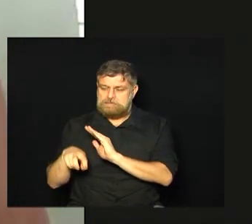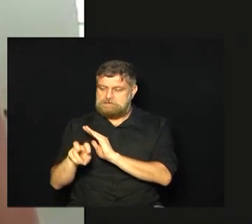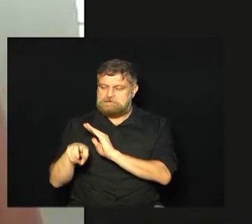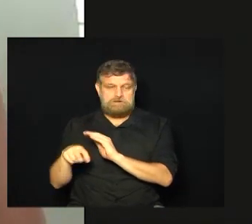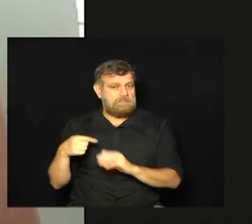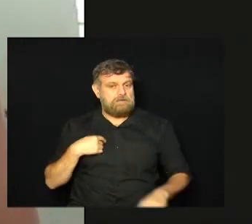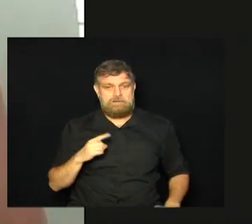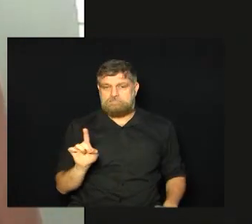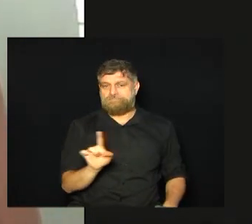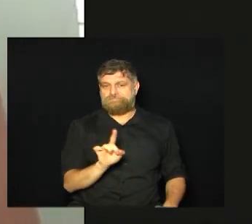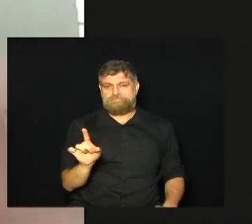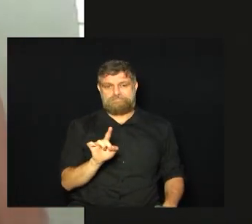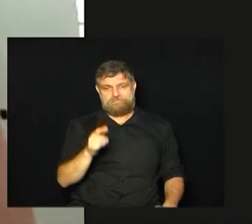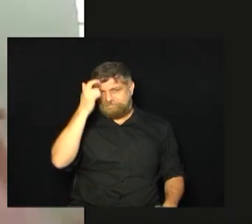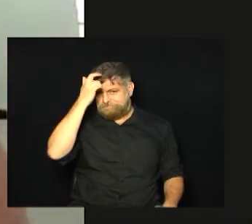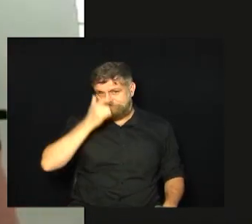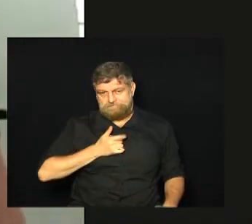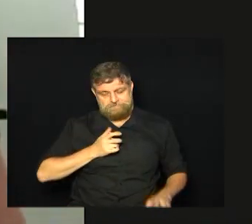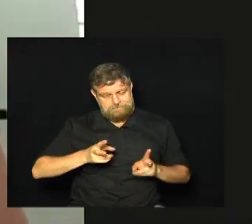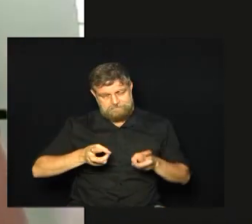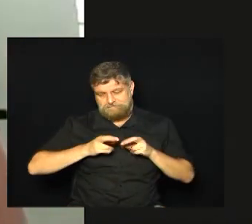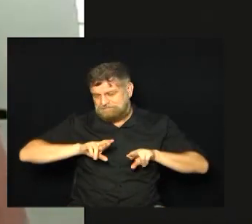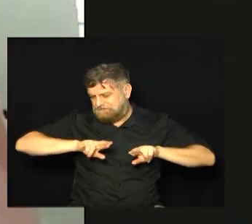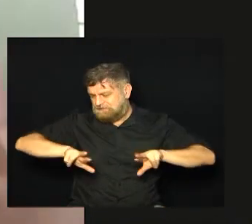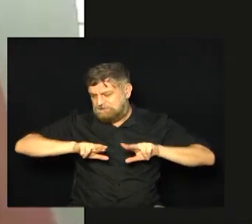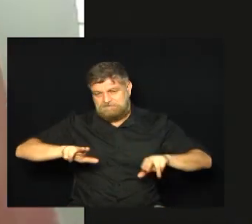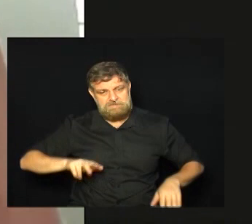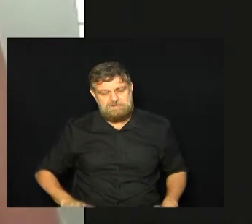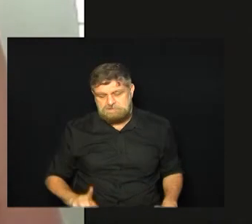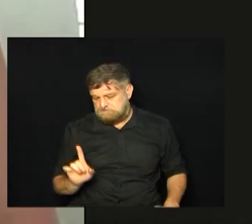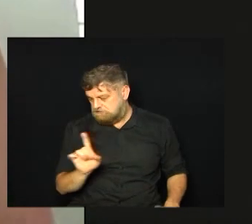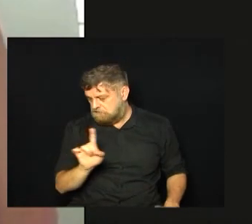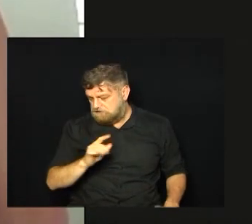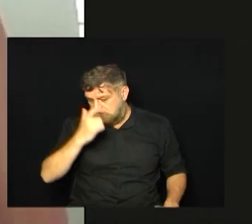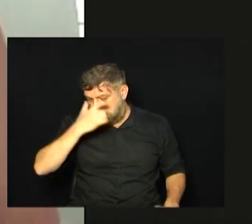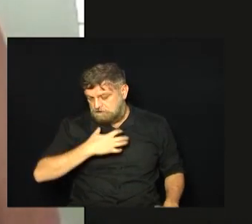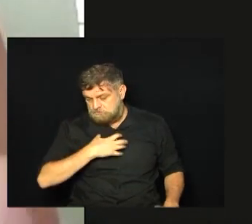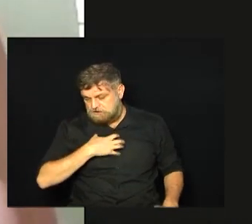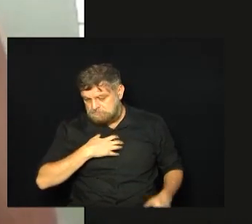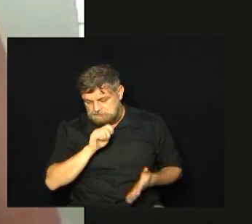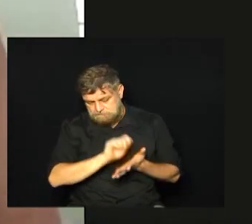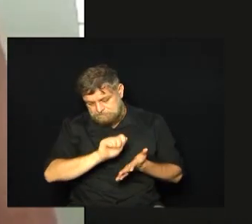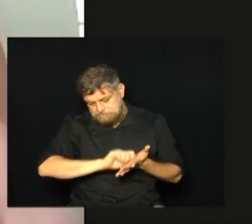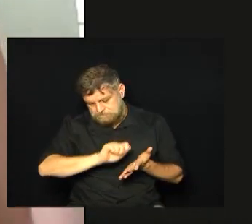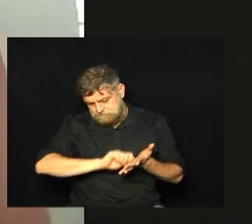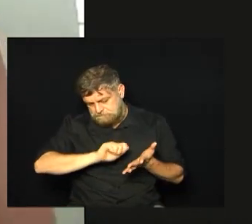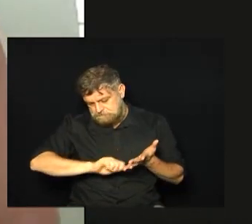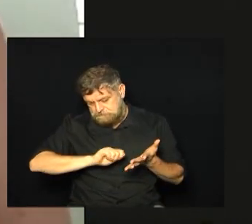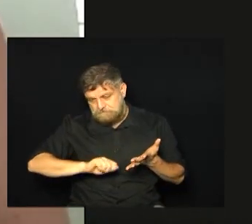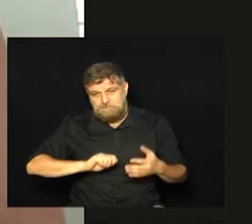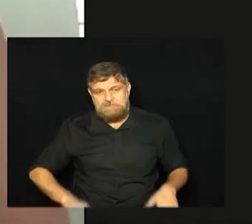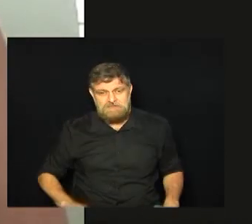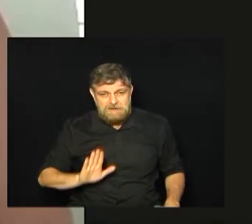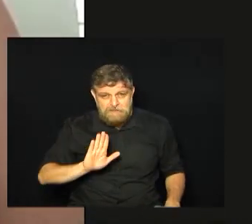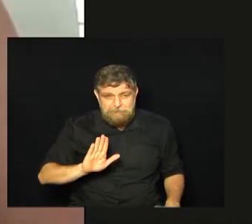não aconteceu comigo. Eu não percebi uma diferença significativa na produção, na escrita. Mas a escrita